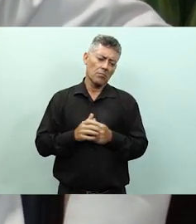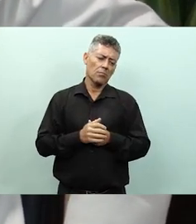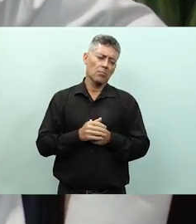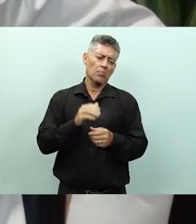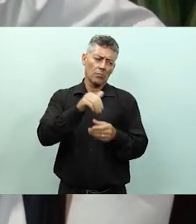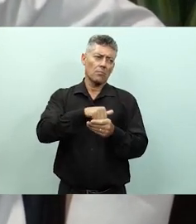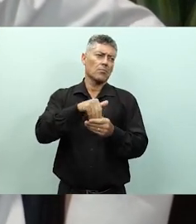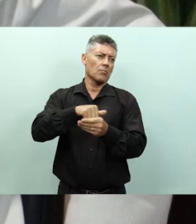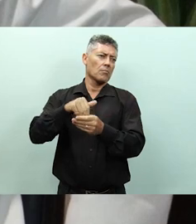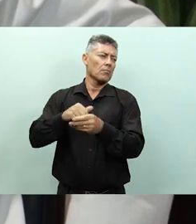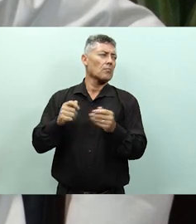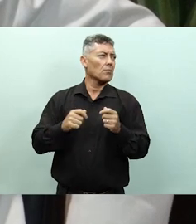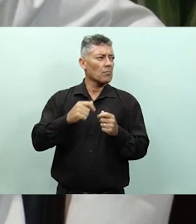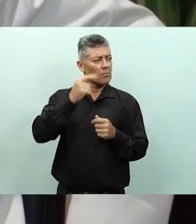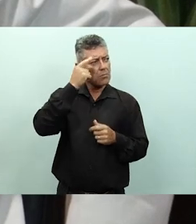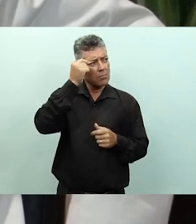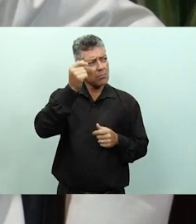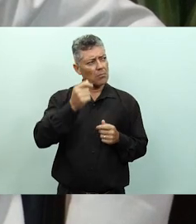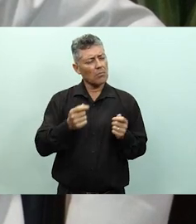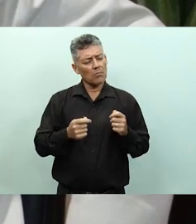precisava de uma quantidade de votos